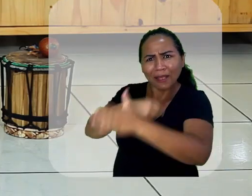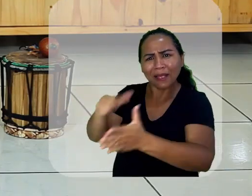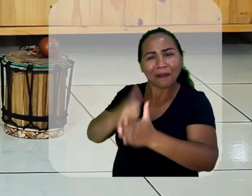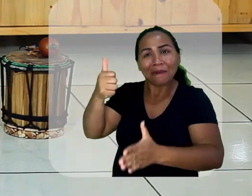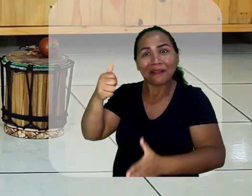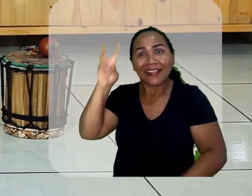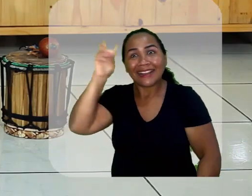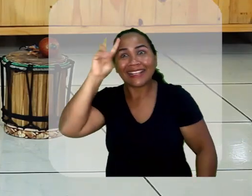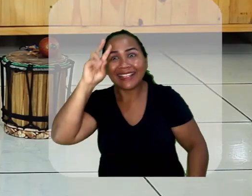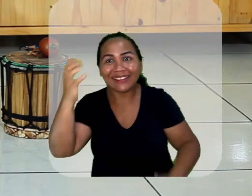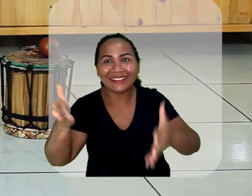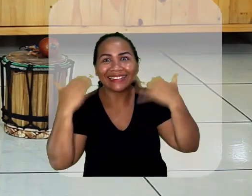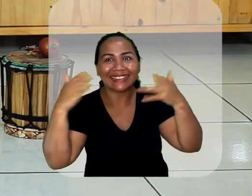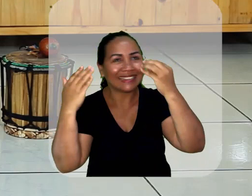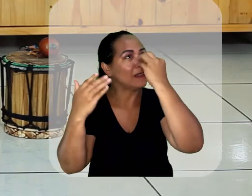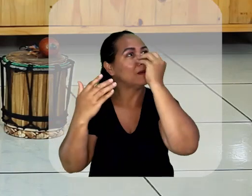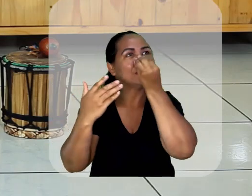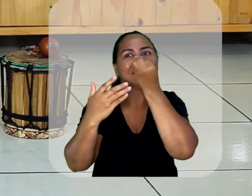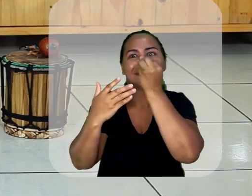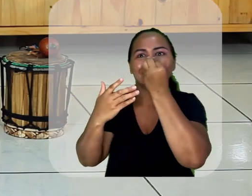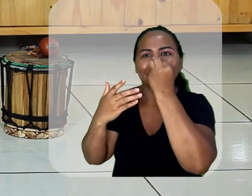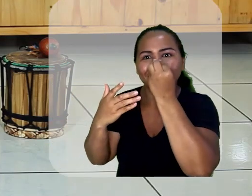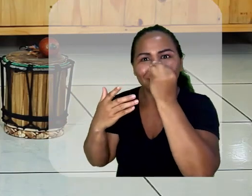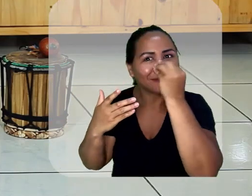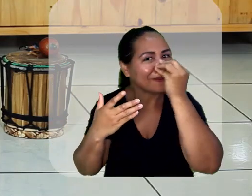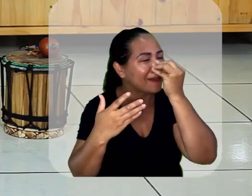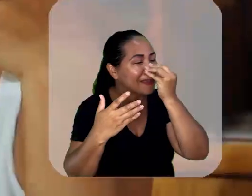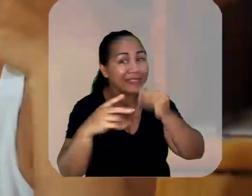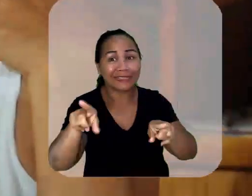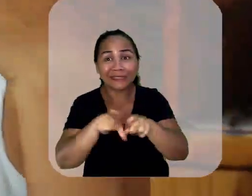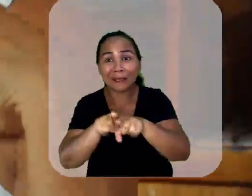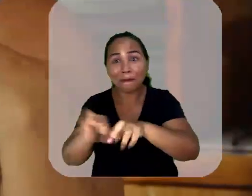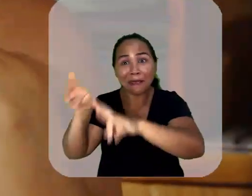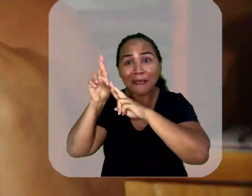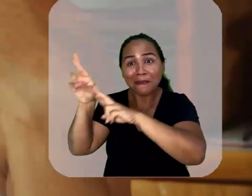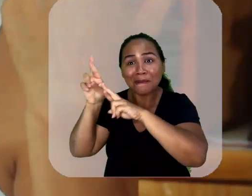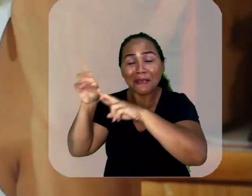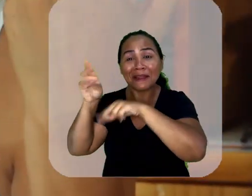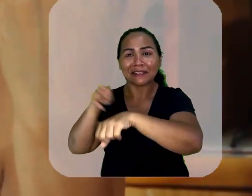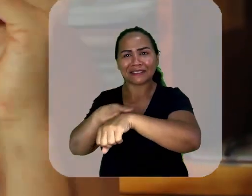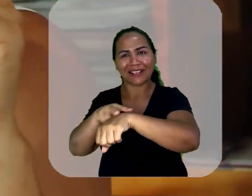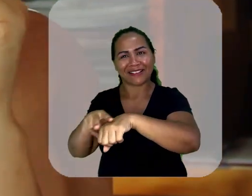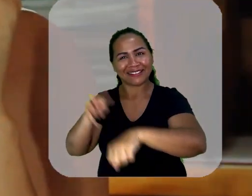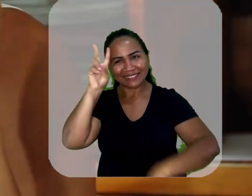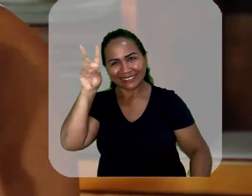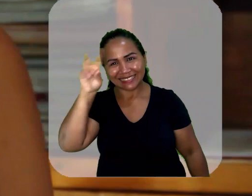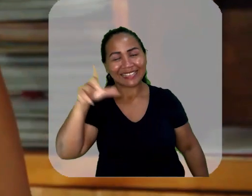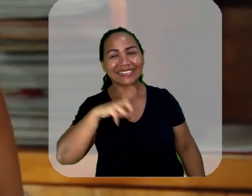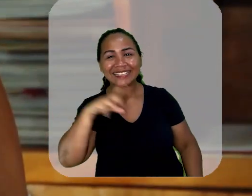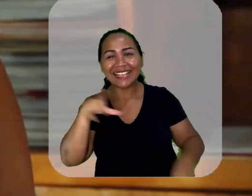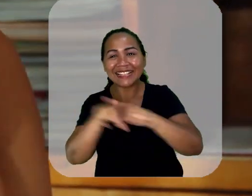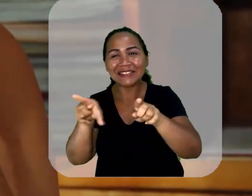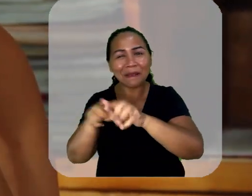da palhaça encarnado, o verde nas asas da esperança. Tem as dobrinhas do bongo,